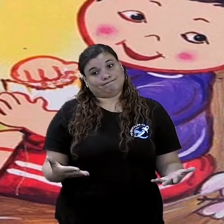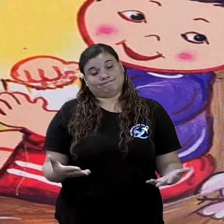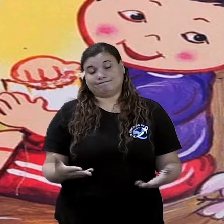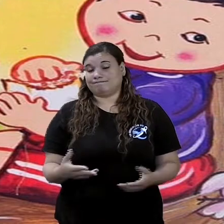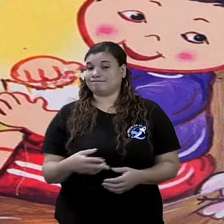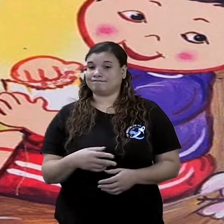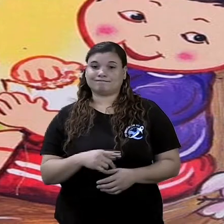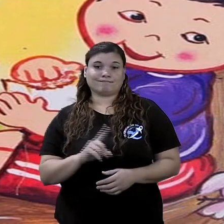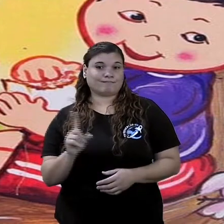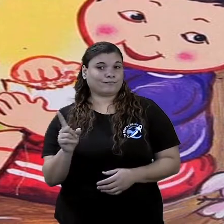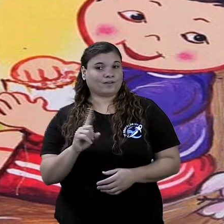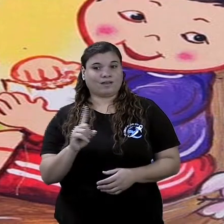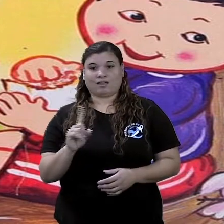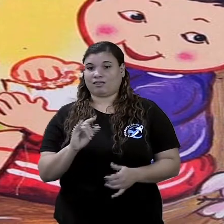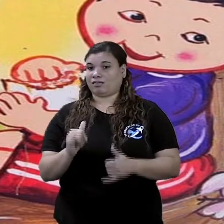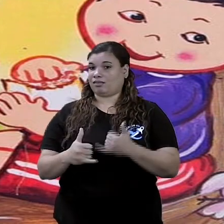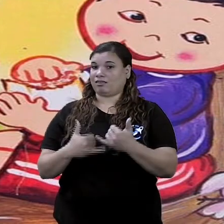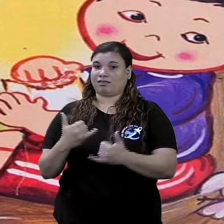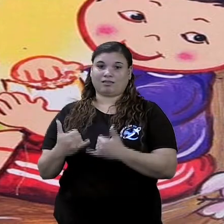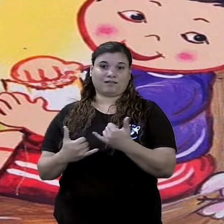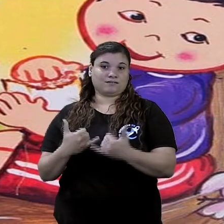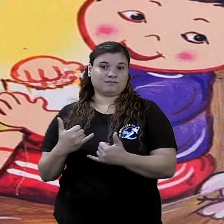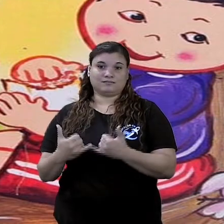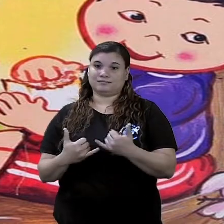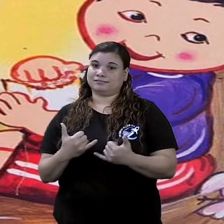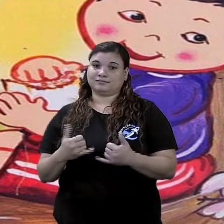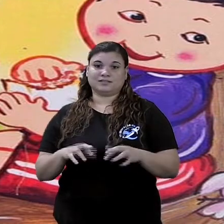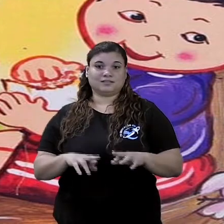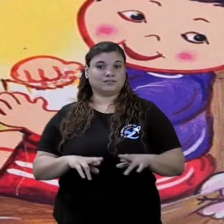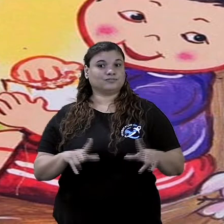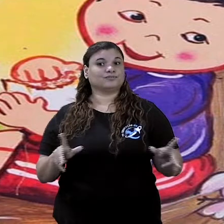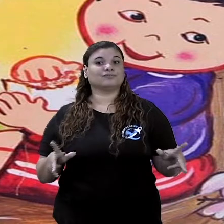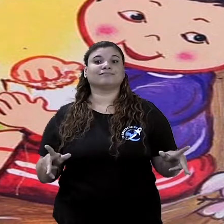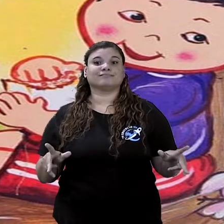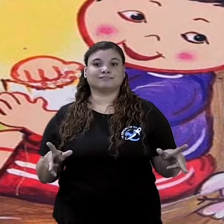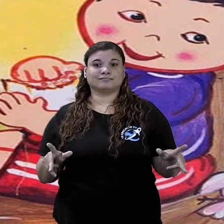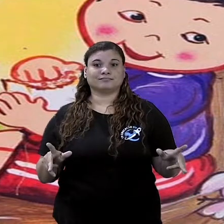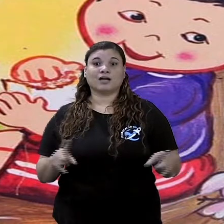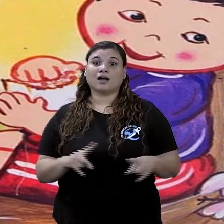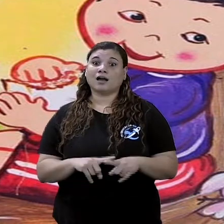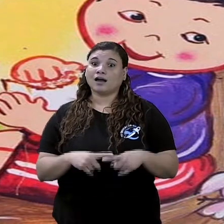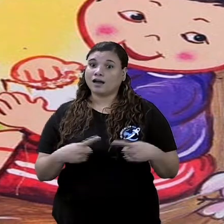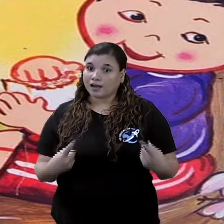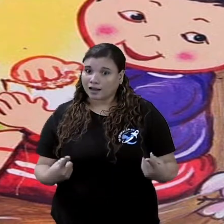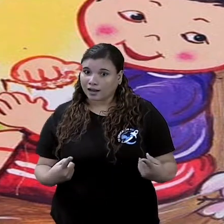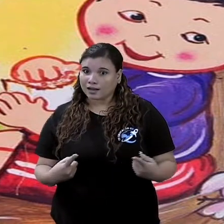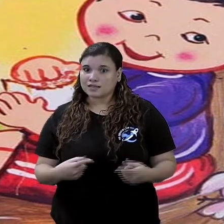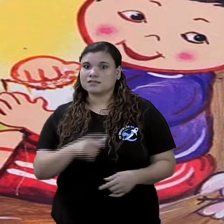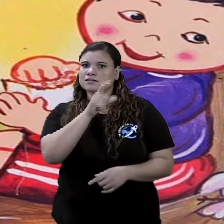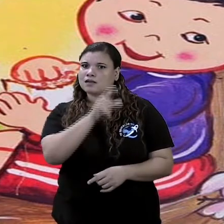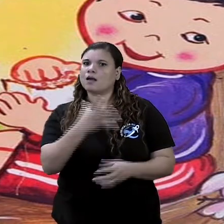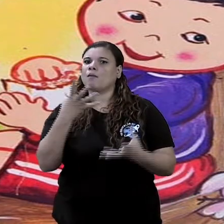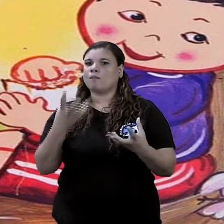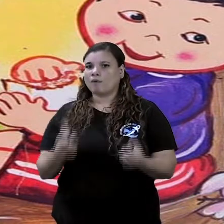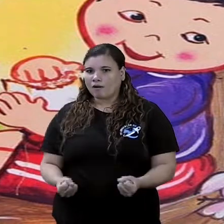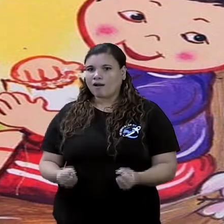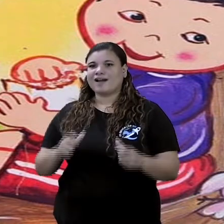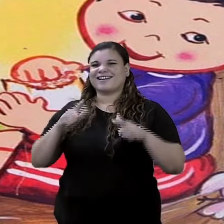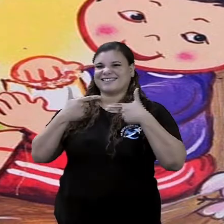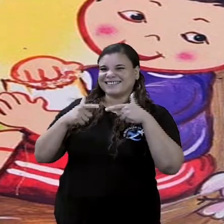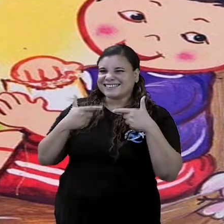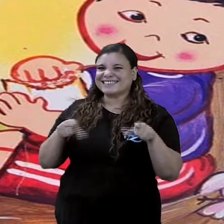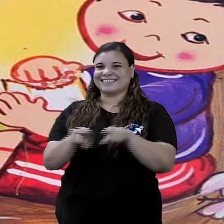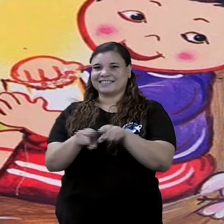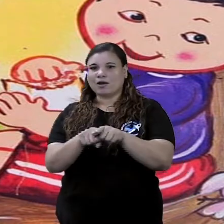outros e todo mundo achou engraçado, aí é uma brincadeira. Precisamos entender. Se todo